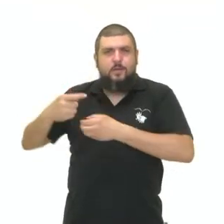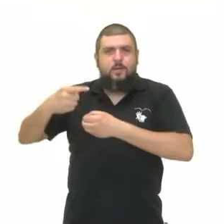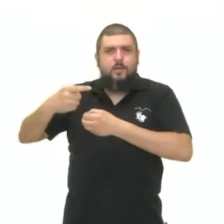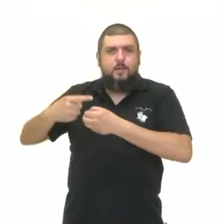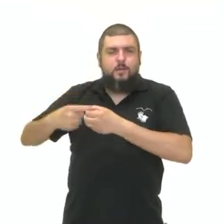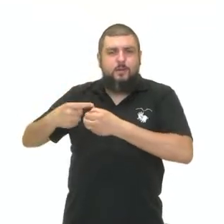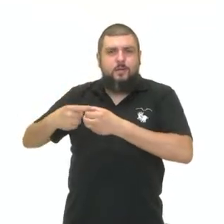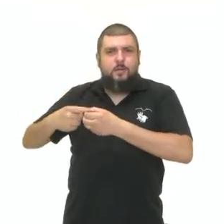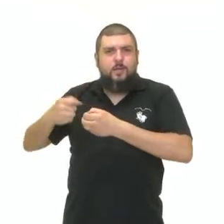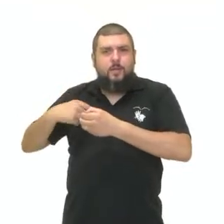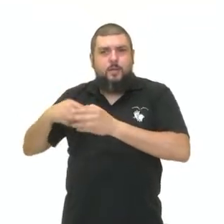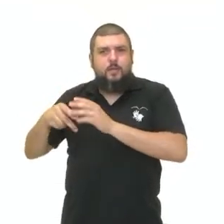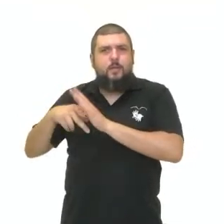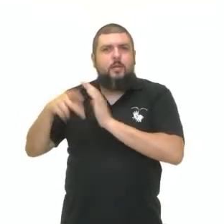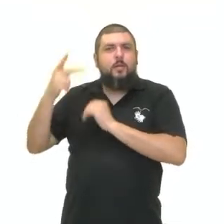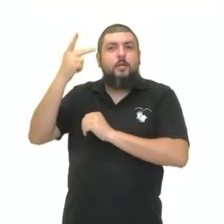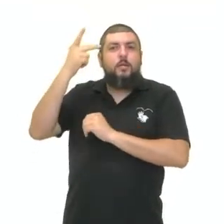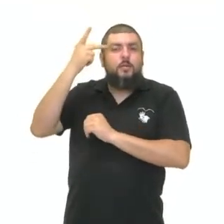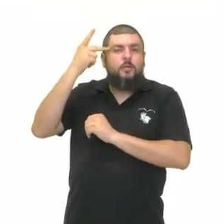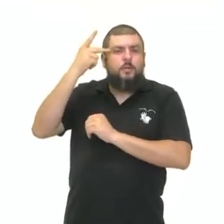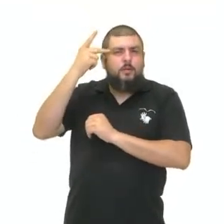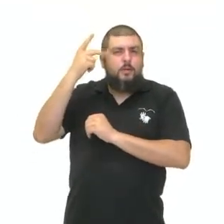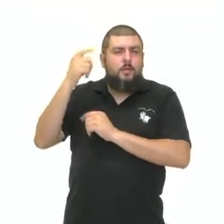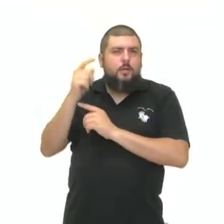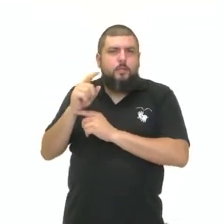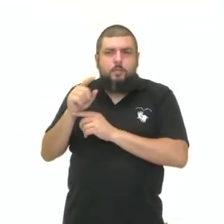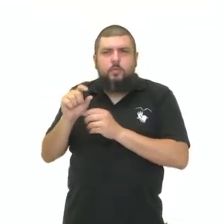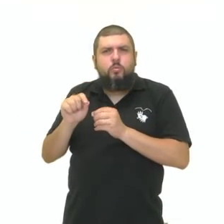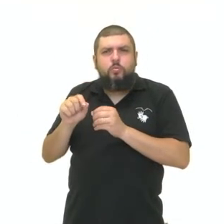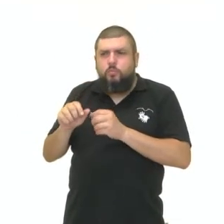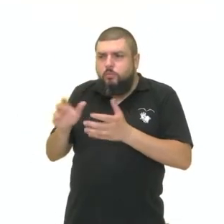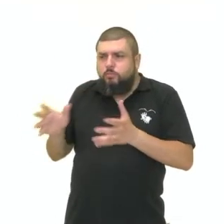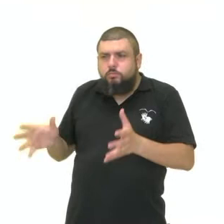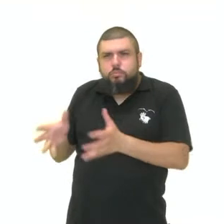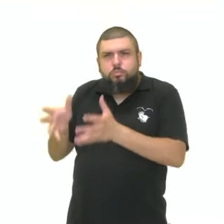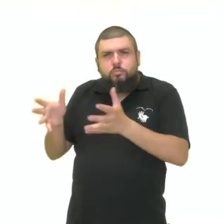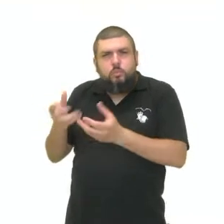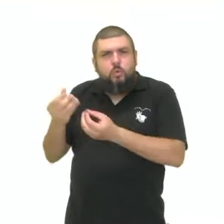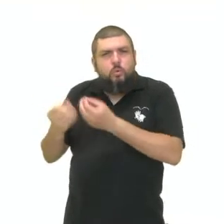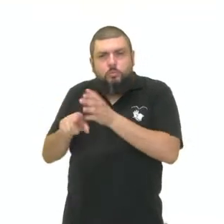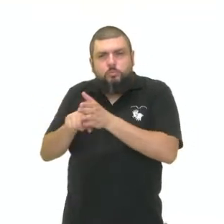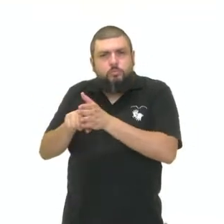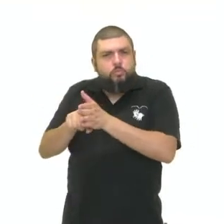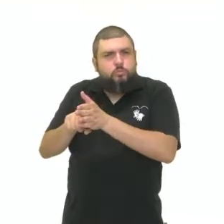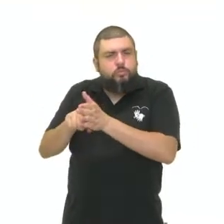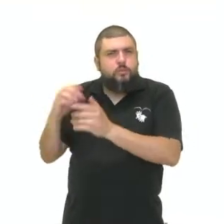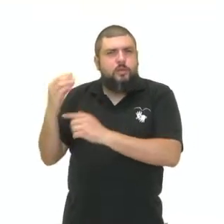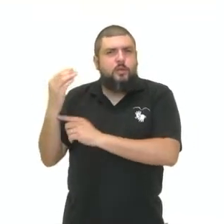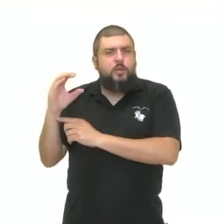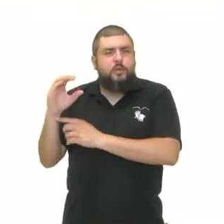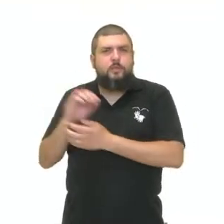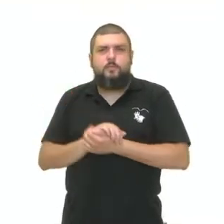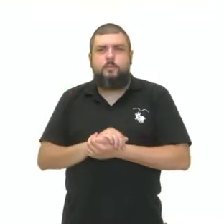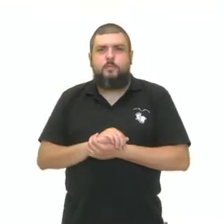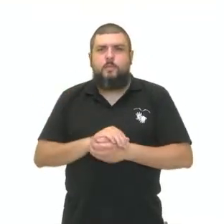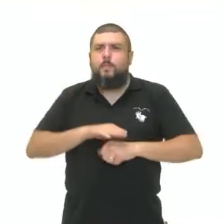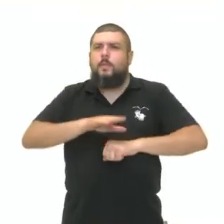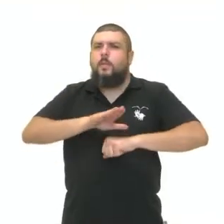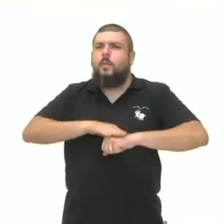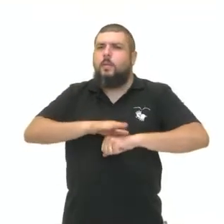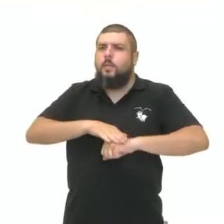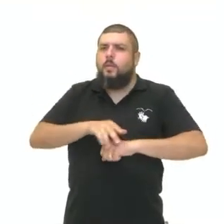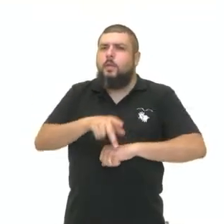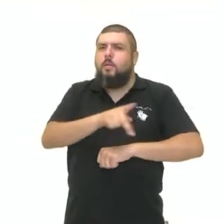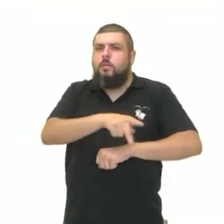ensinar pensamento crítico e pesquisa científica. A iniciativa é do professor de ciências